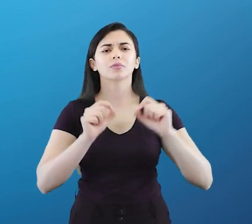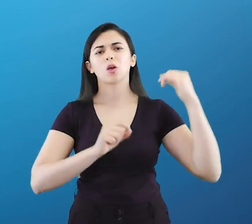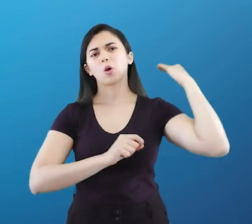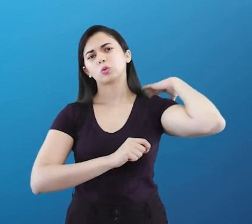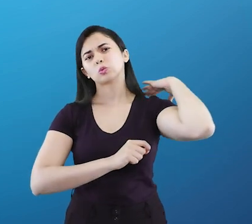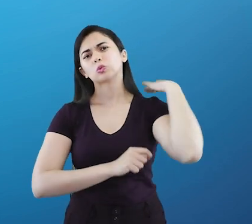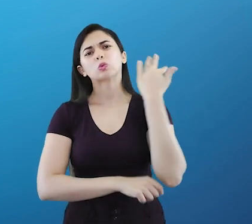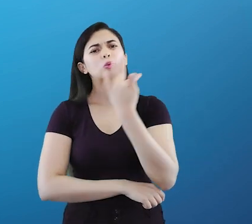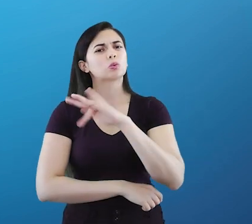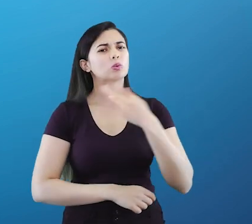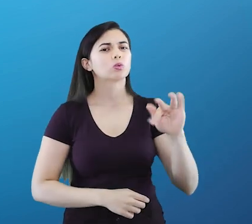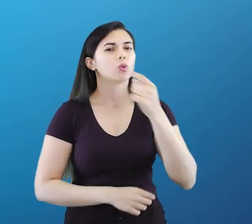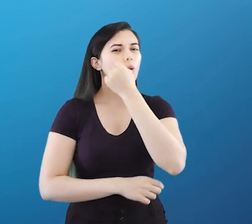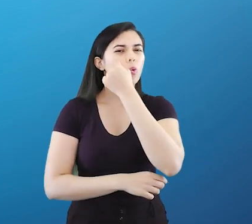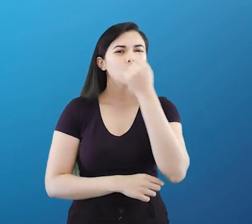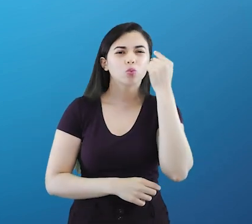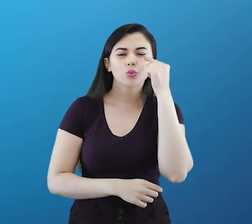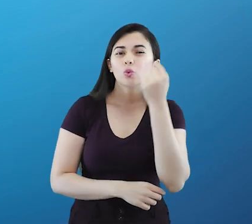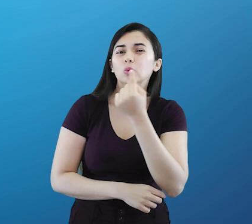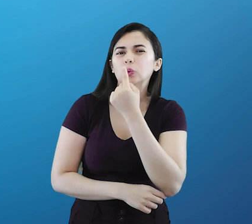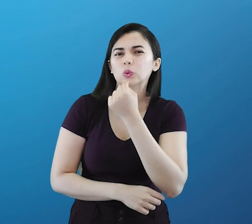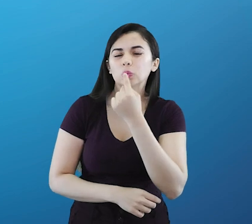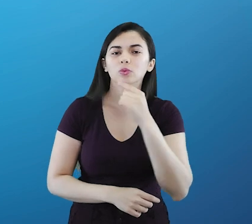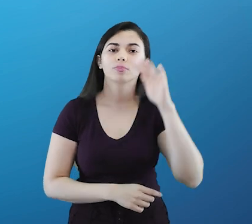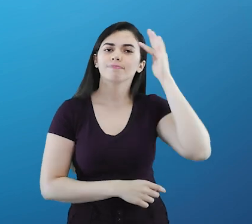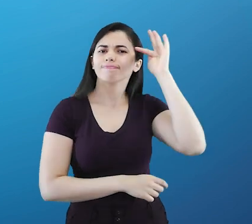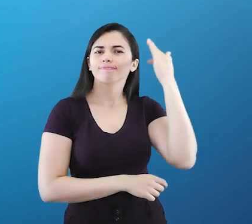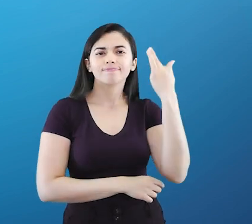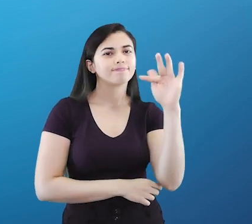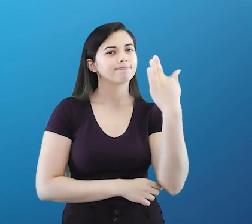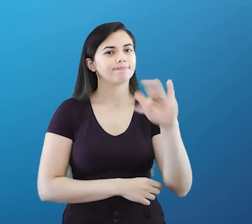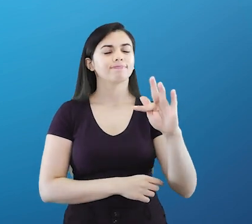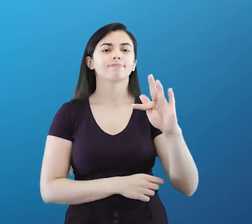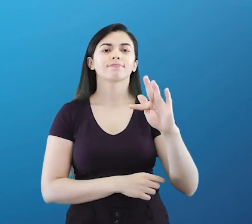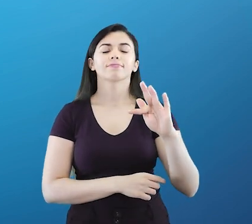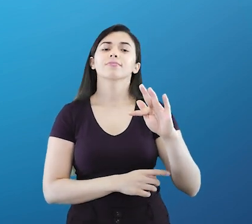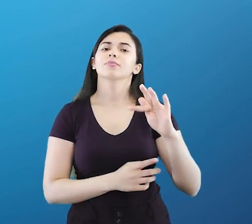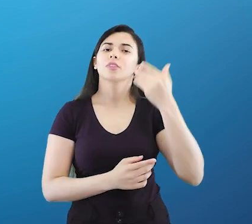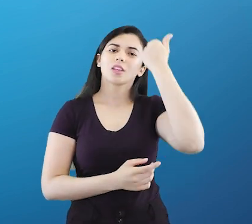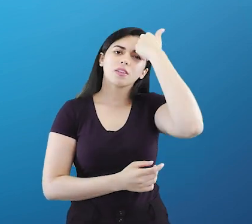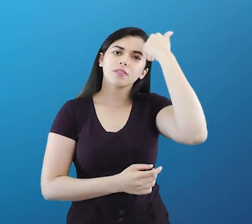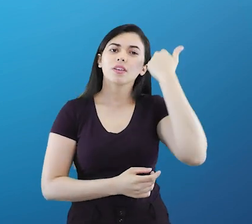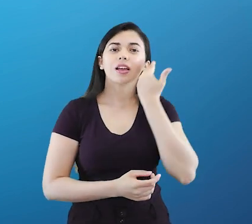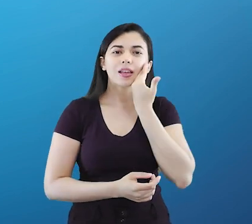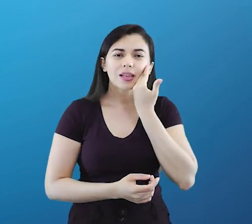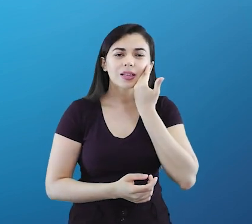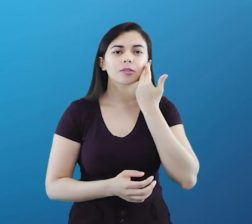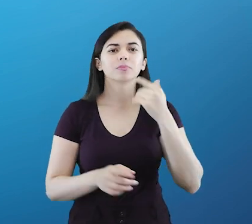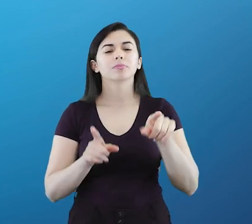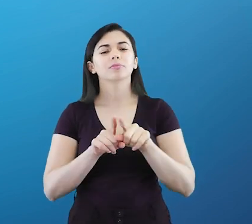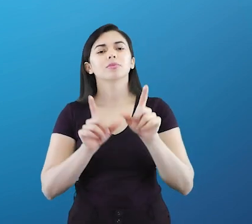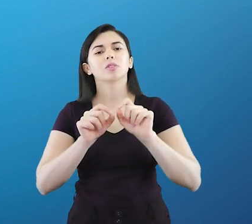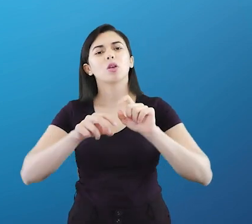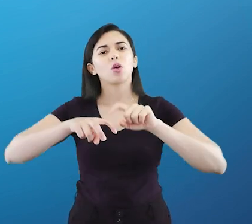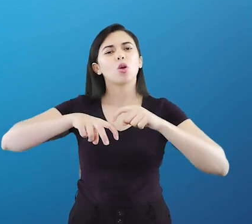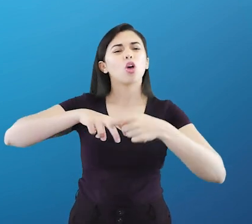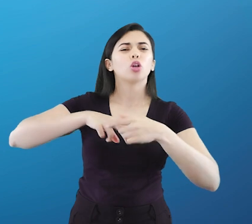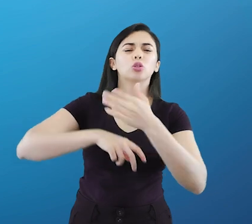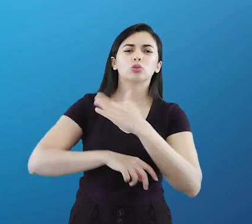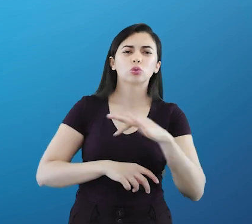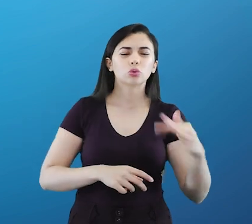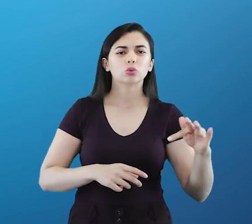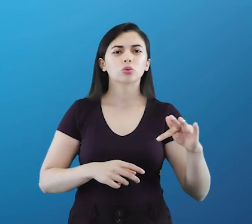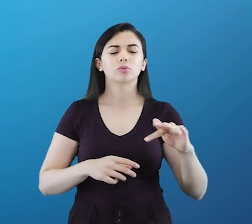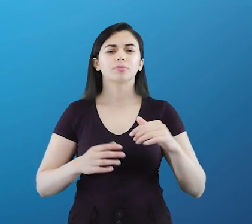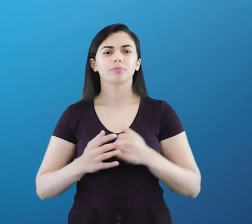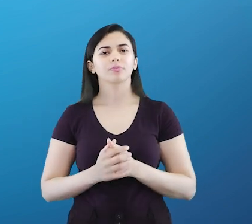nas costas, olhos vermelhos, dor de cabeça, febre mais baixa, dor muscular, lesões